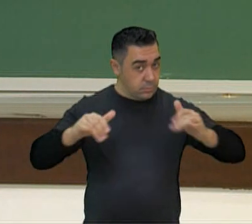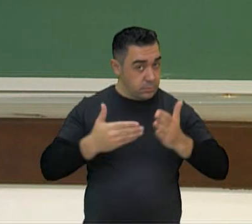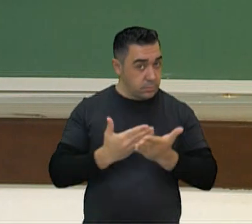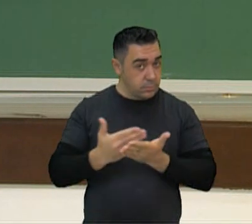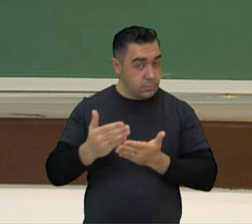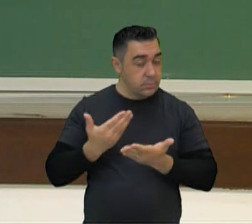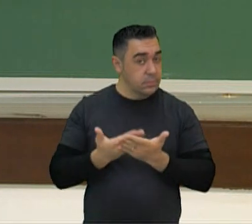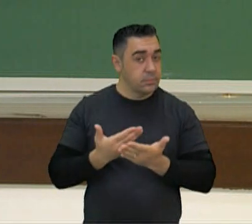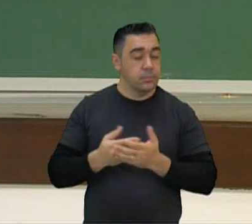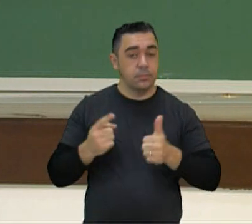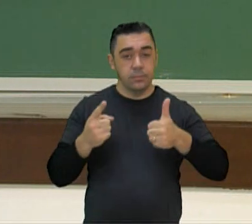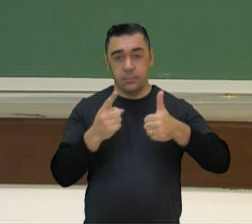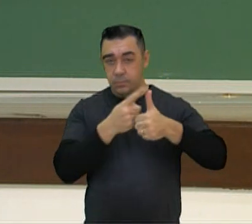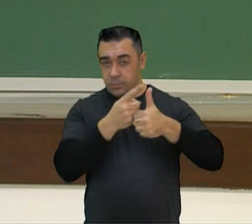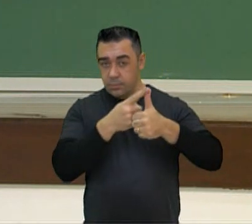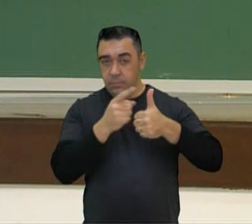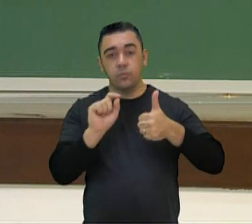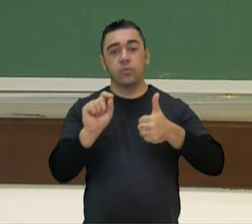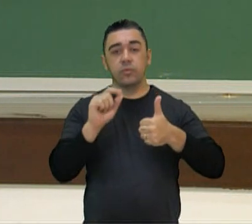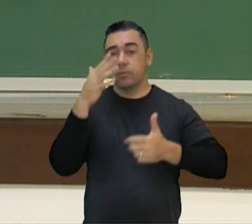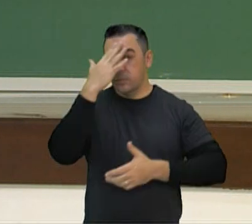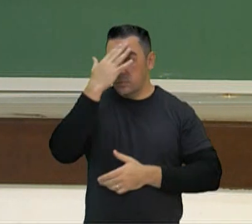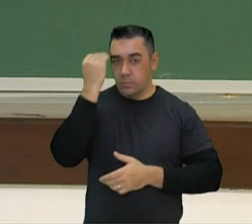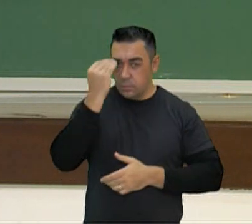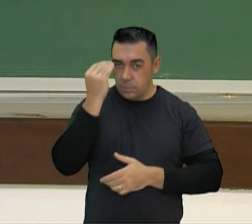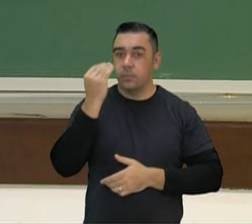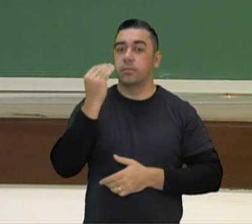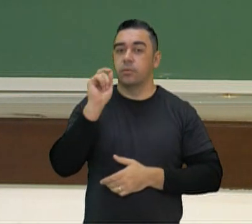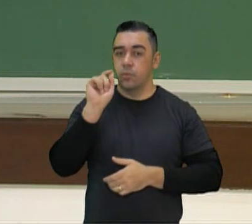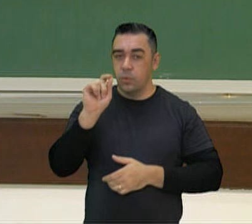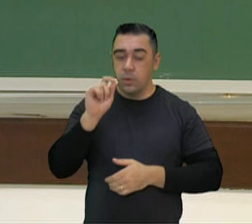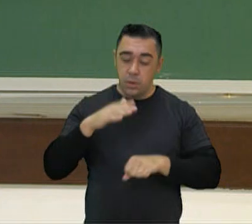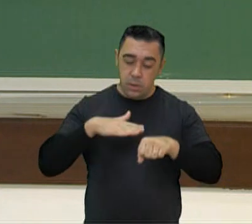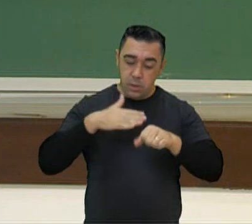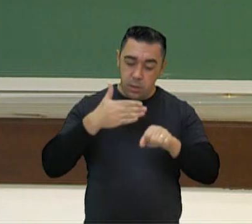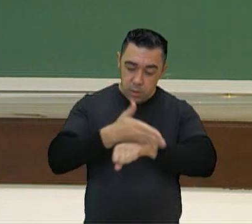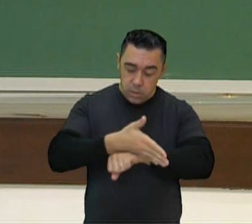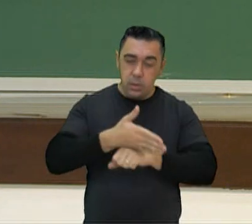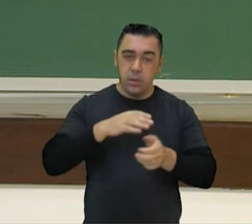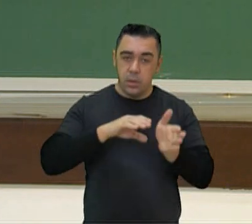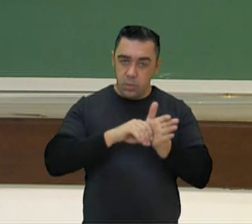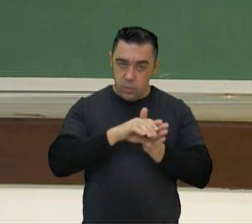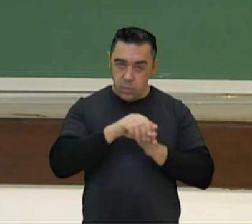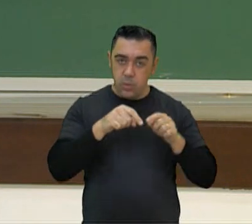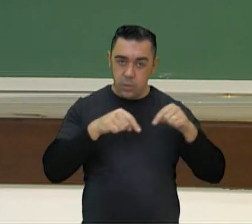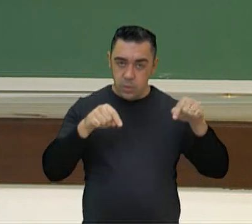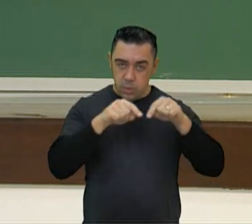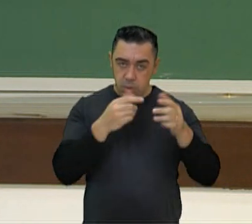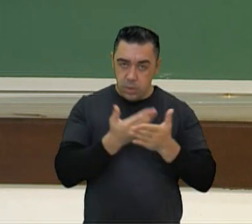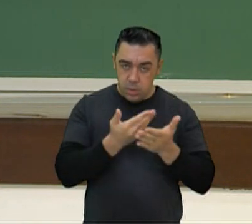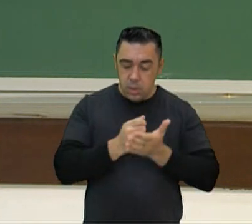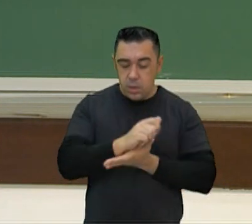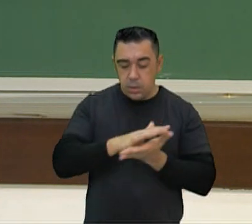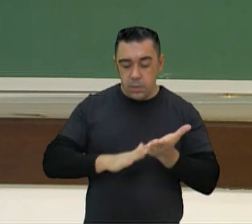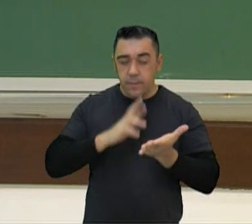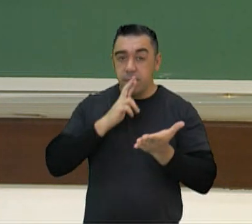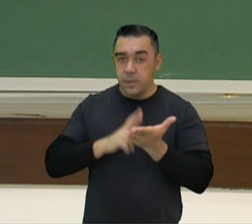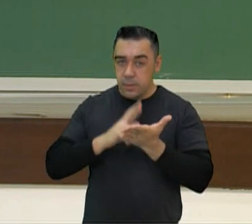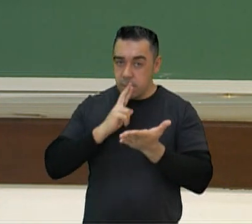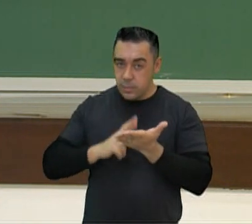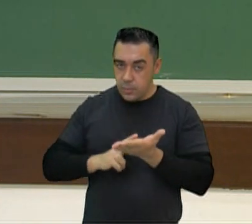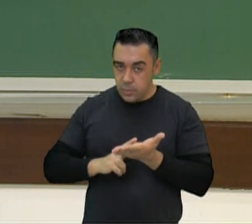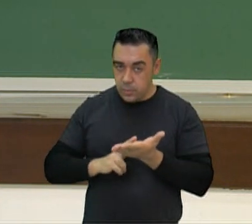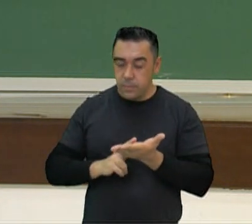aula. Primeiro, não esqueçam de responder às atividades, os exercícios que tem no